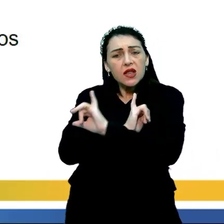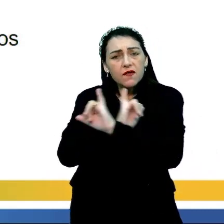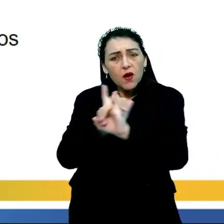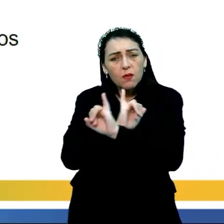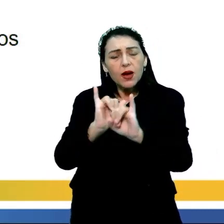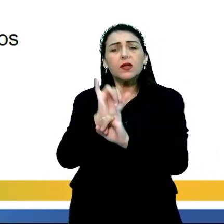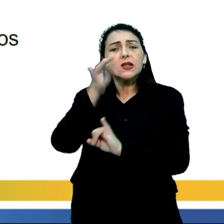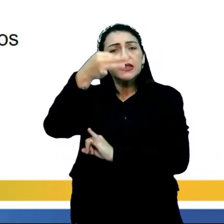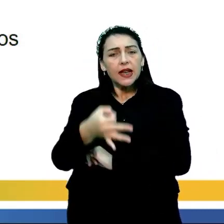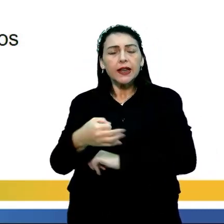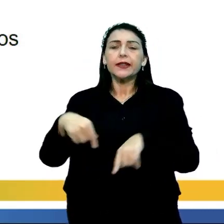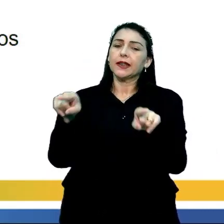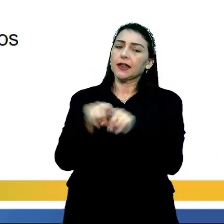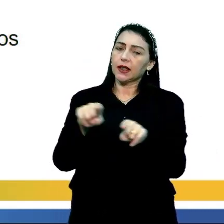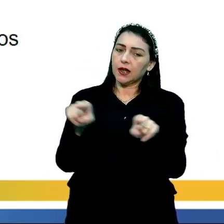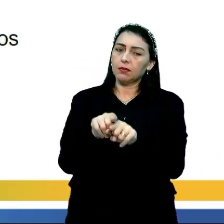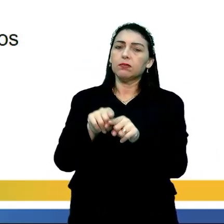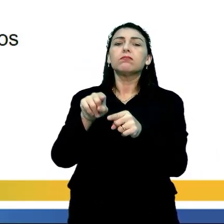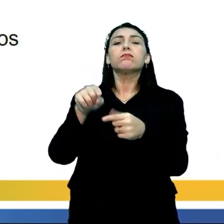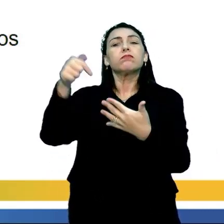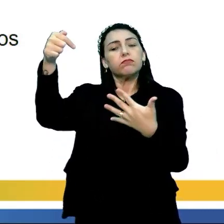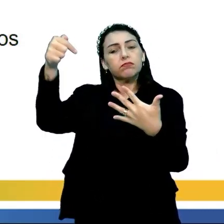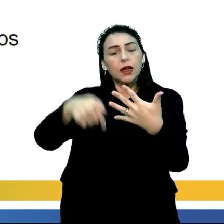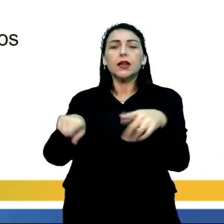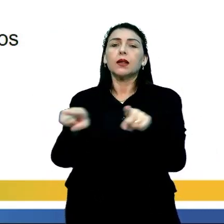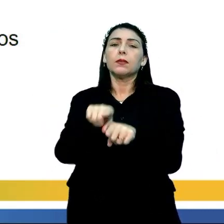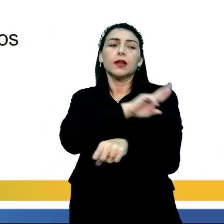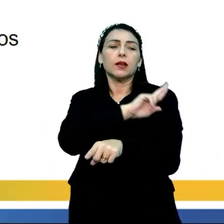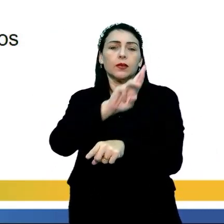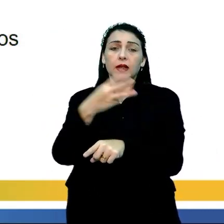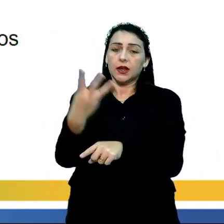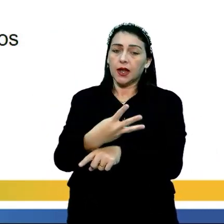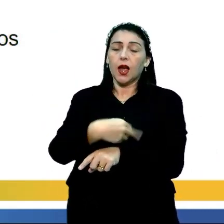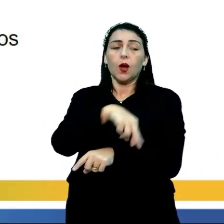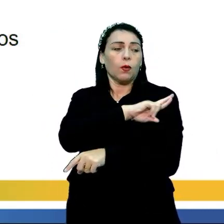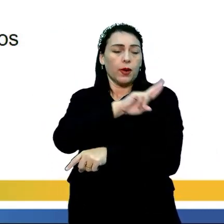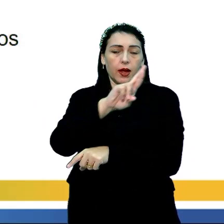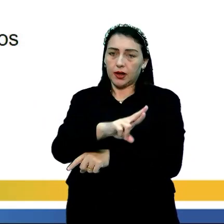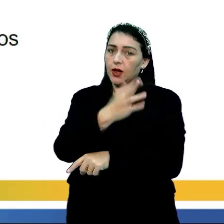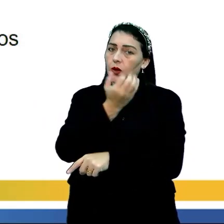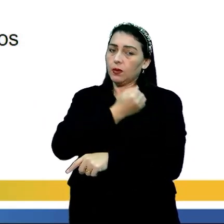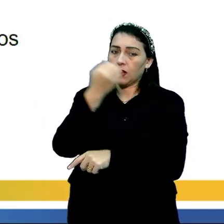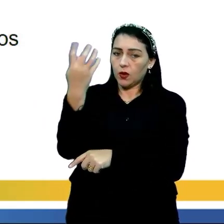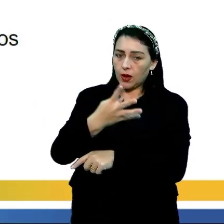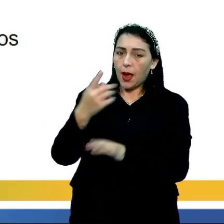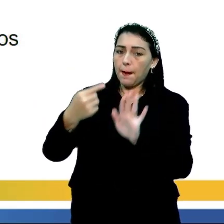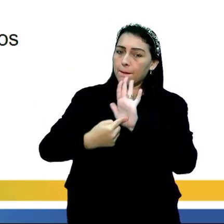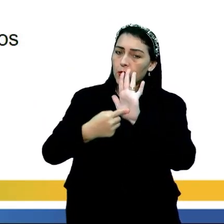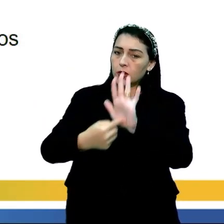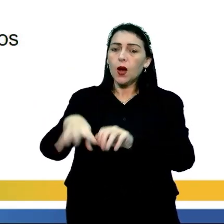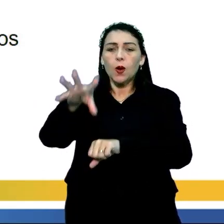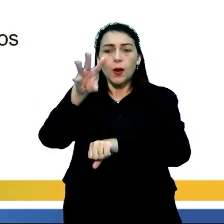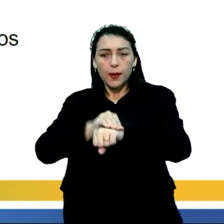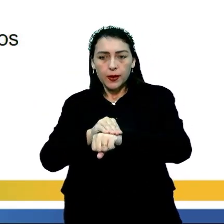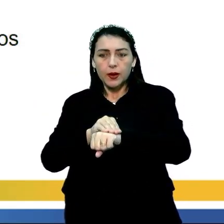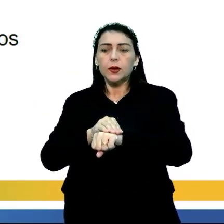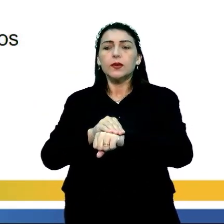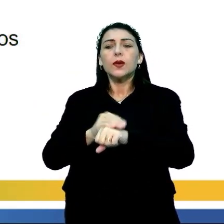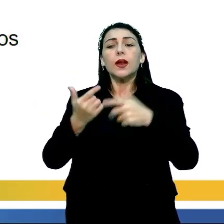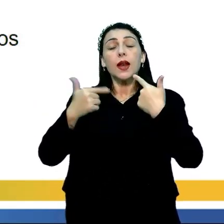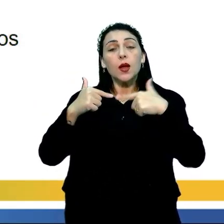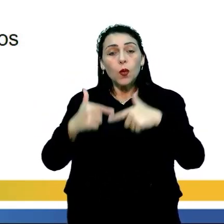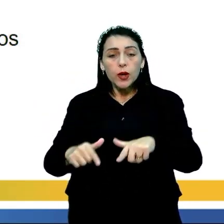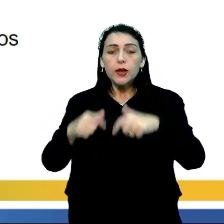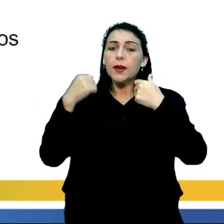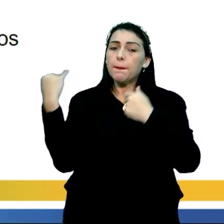corretamente? Também. Então, pontuei na competência 3. Competência número 4. Demonstrar conhecimento dos